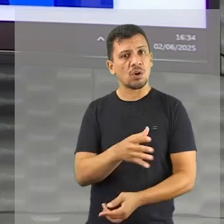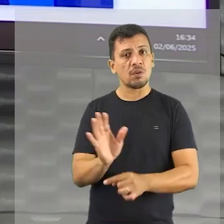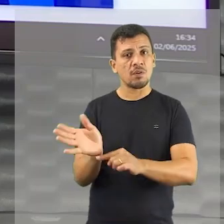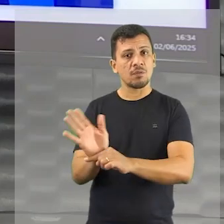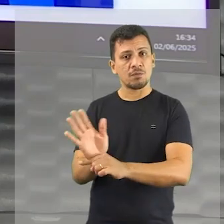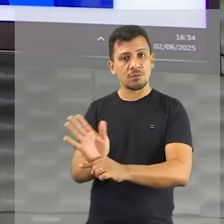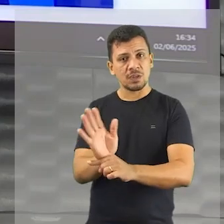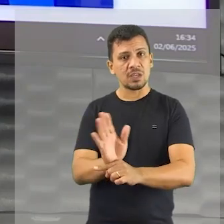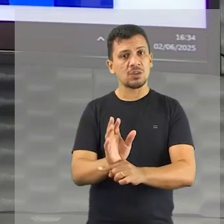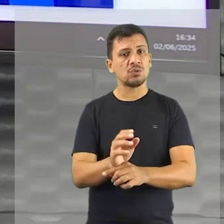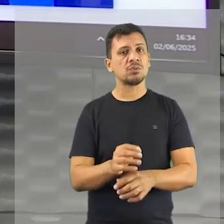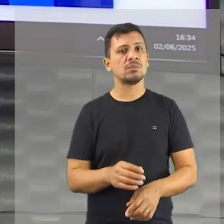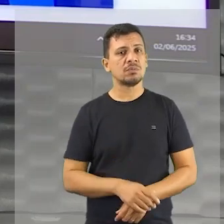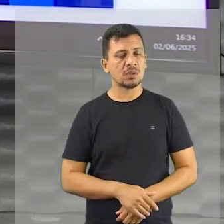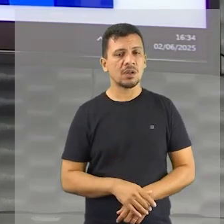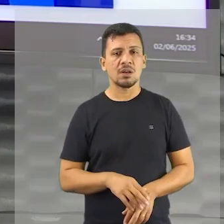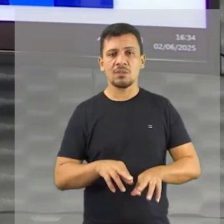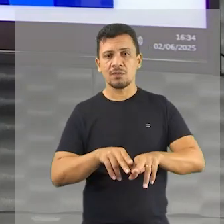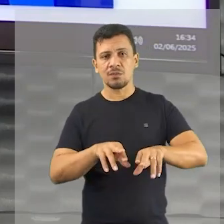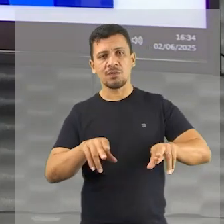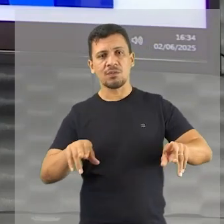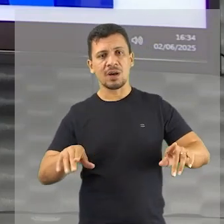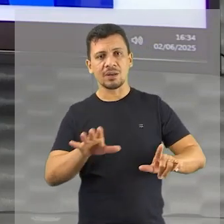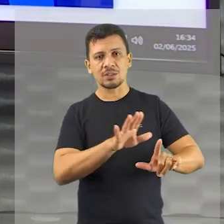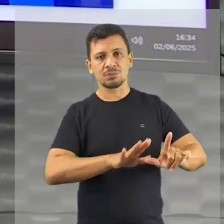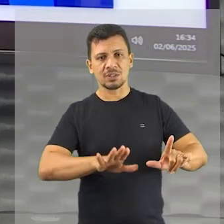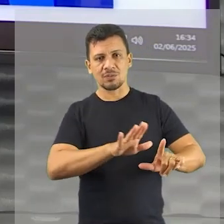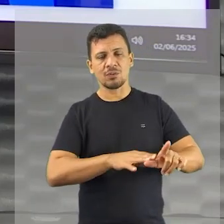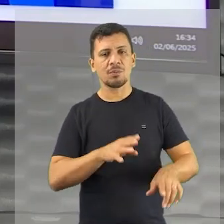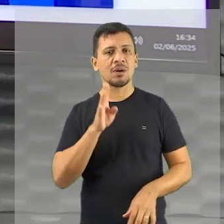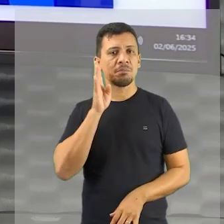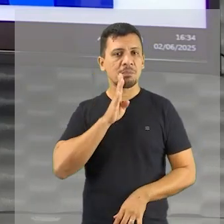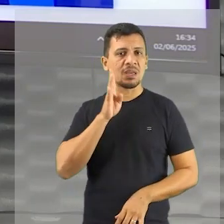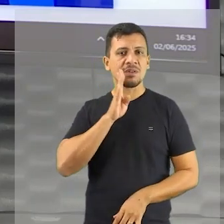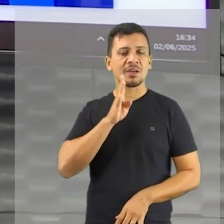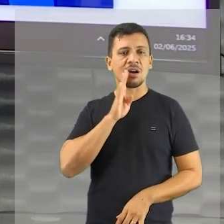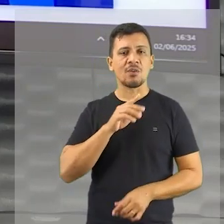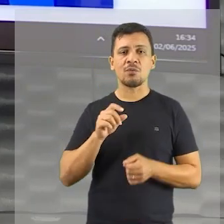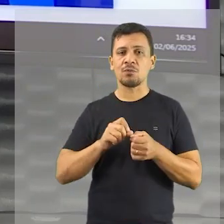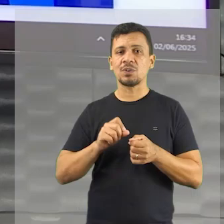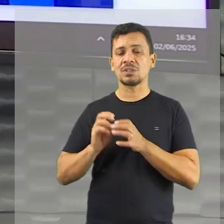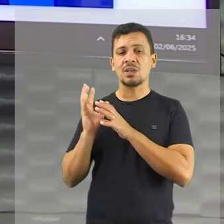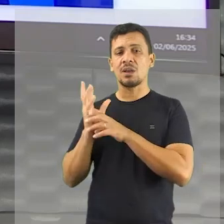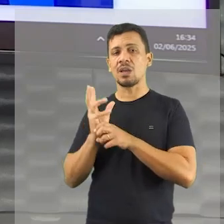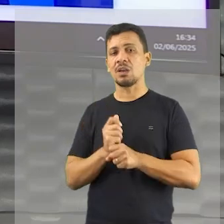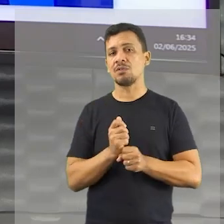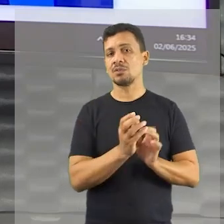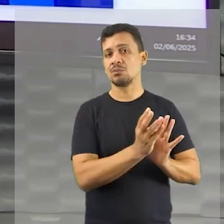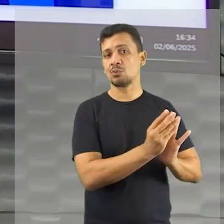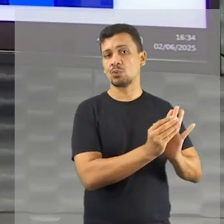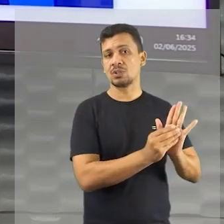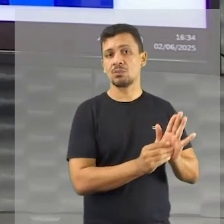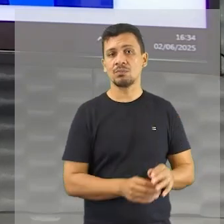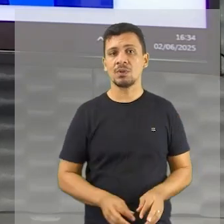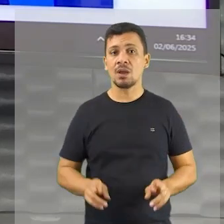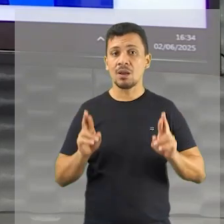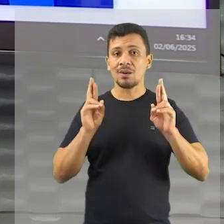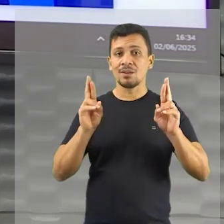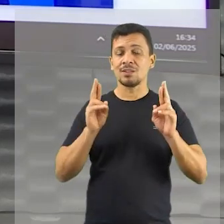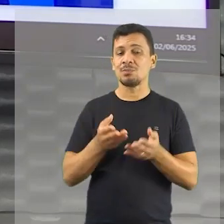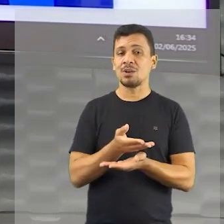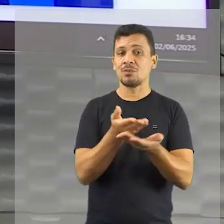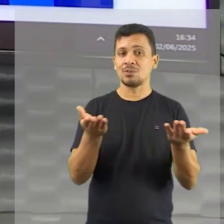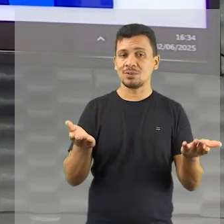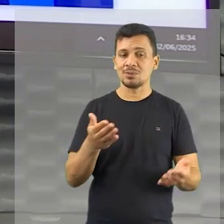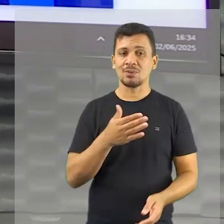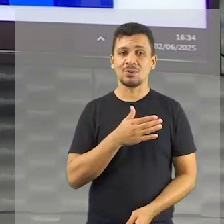Vídeos do YouTube e várias outras plataformas também é bem legal para a gente estar revisando esses conteúdos, tá? Espero que vocês estejam